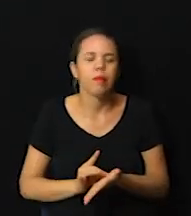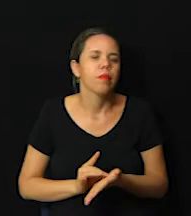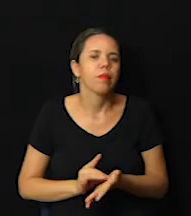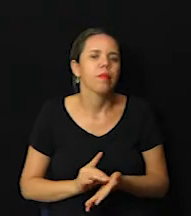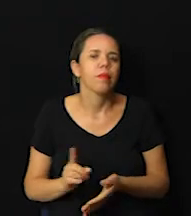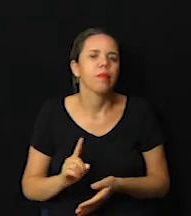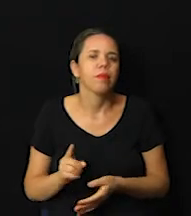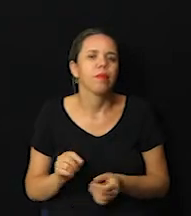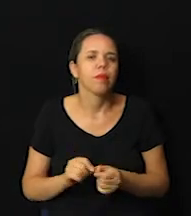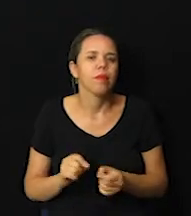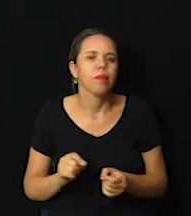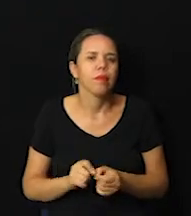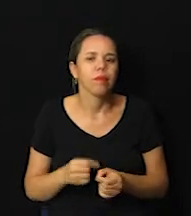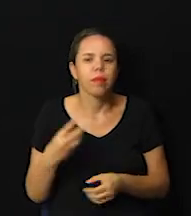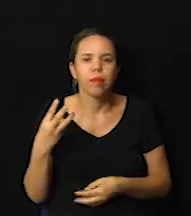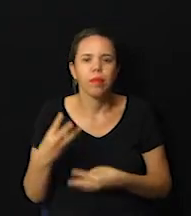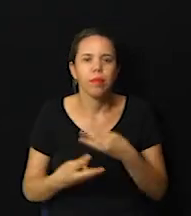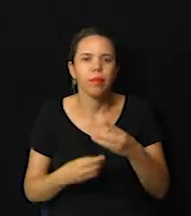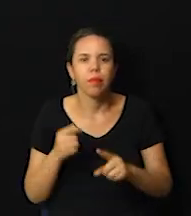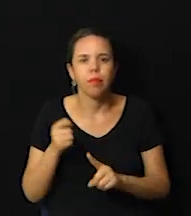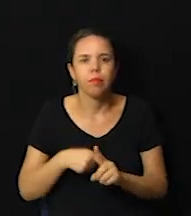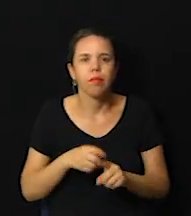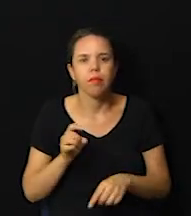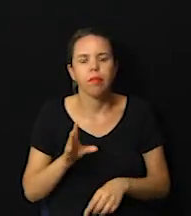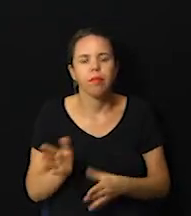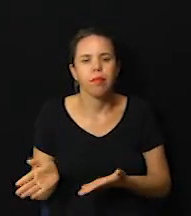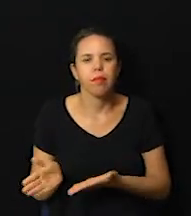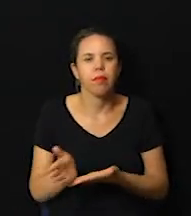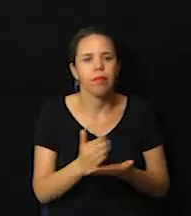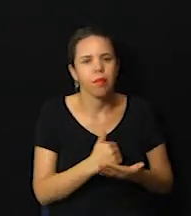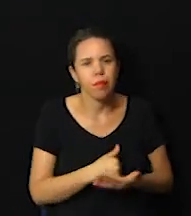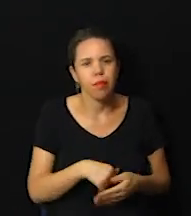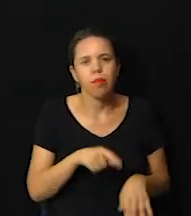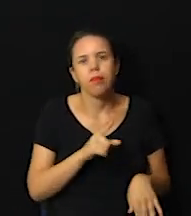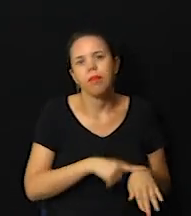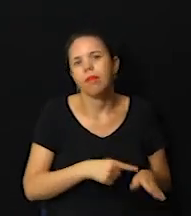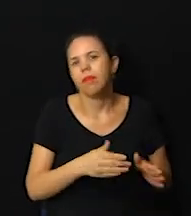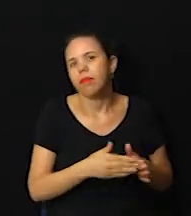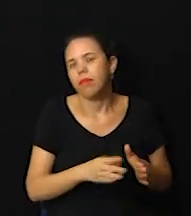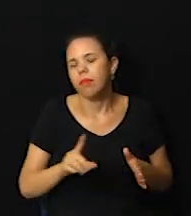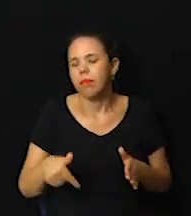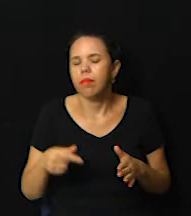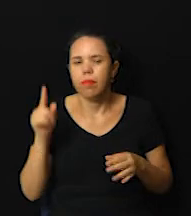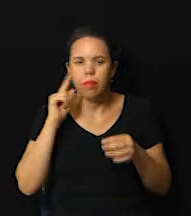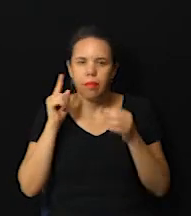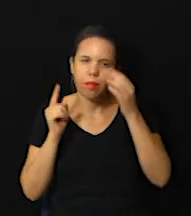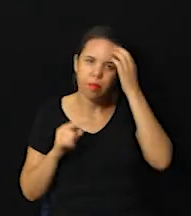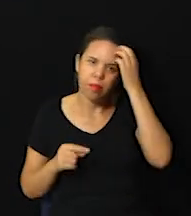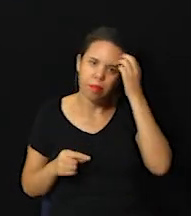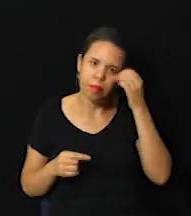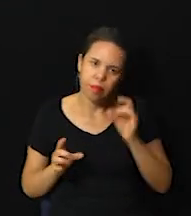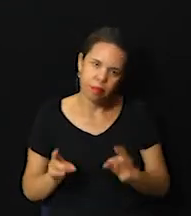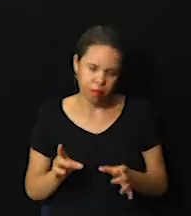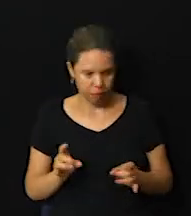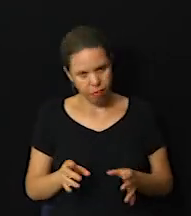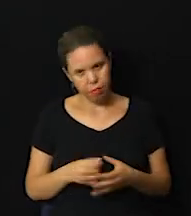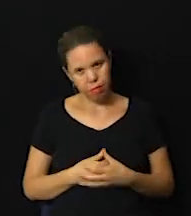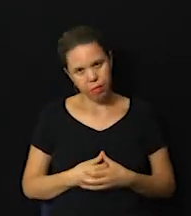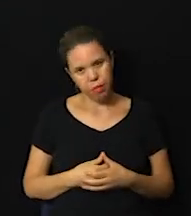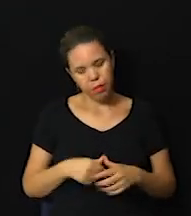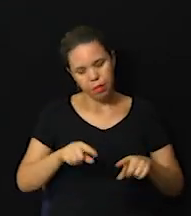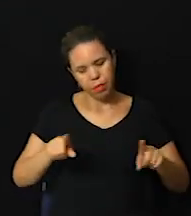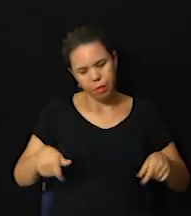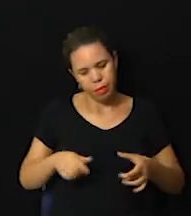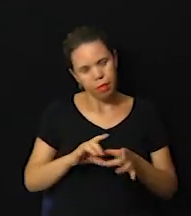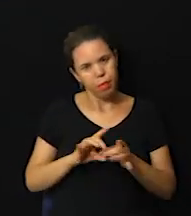Então, a gente faz o bazar tipo de 3 em 3 meses. Então, a gente arrecada esse tempo, e aí nesse dia a gente. Ele pega uma